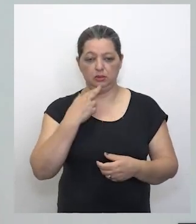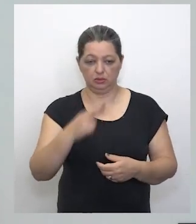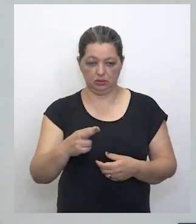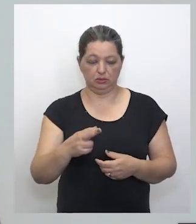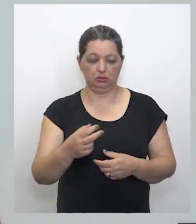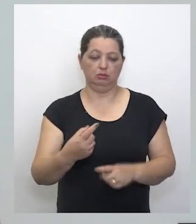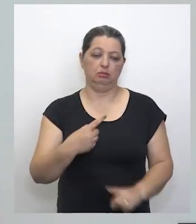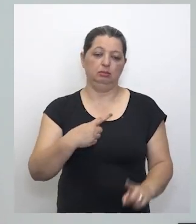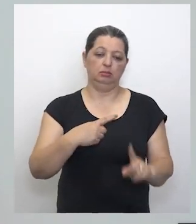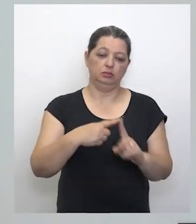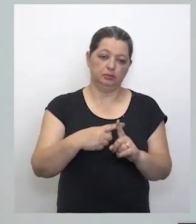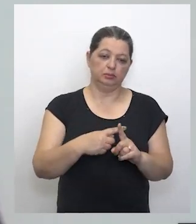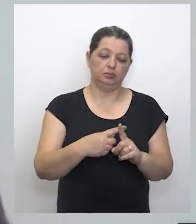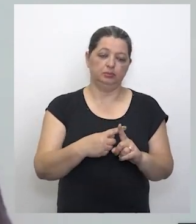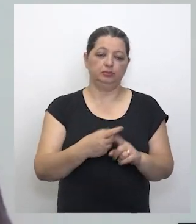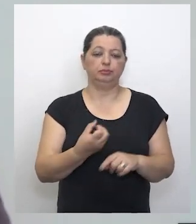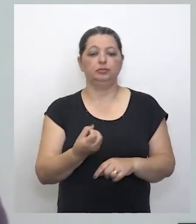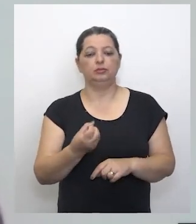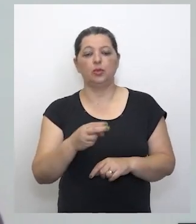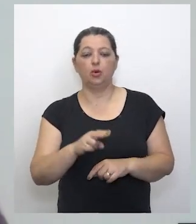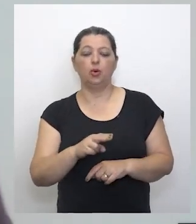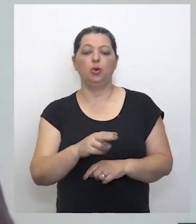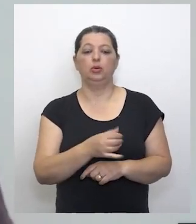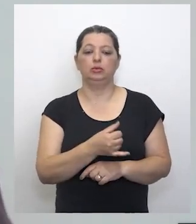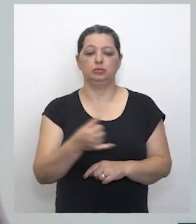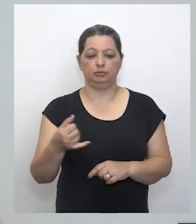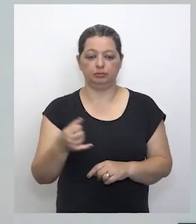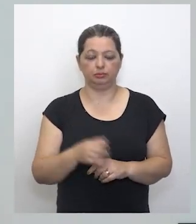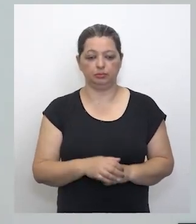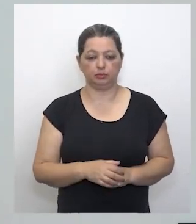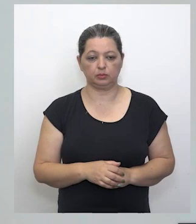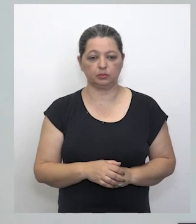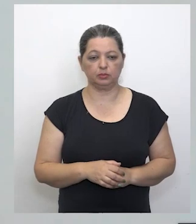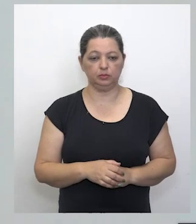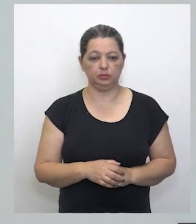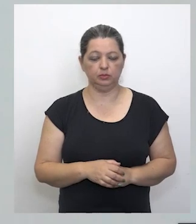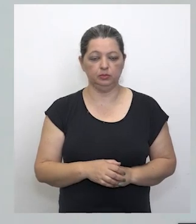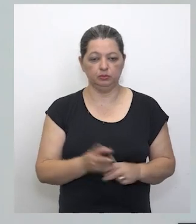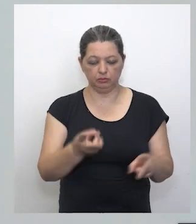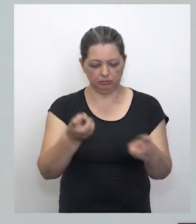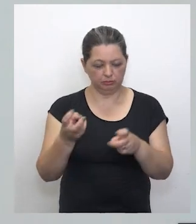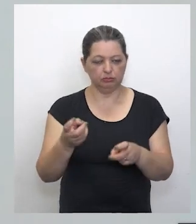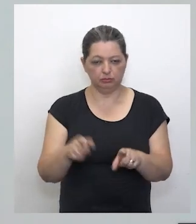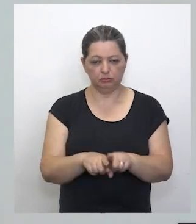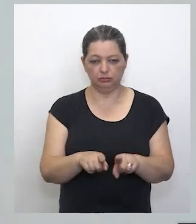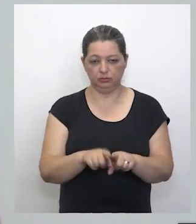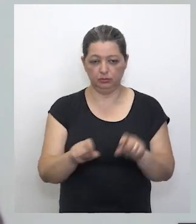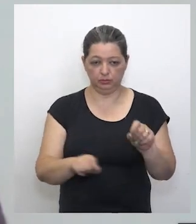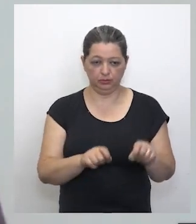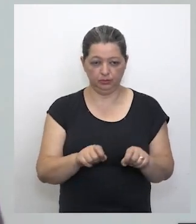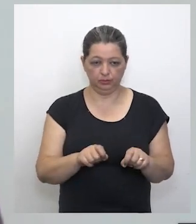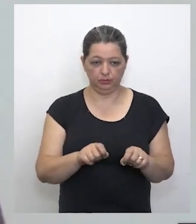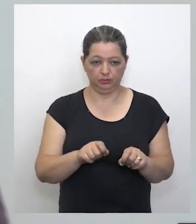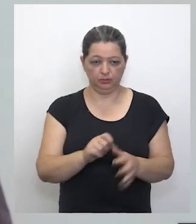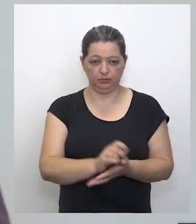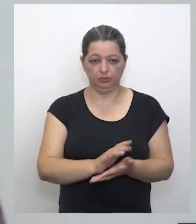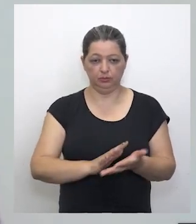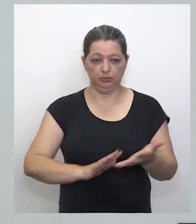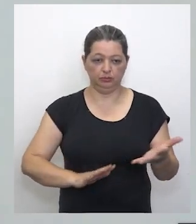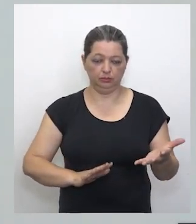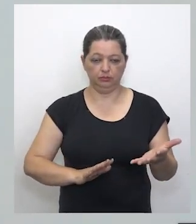de uma subtração. Podemos observar aí também que a atividade vai tratar